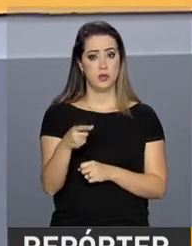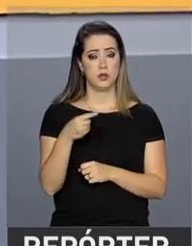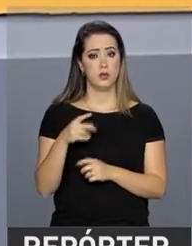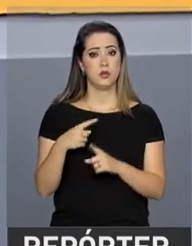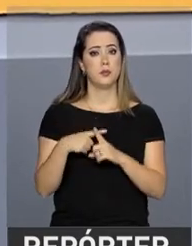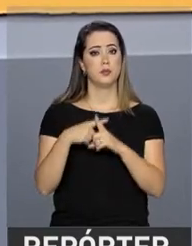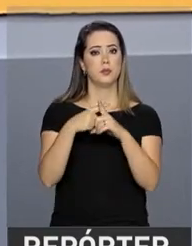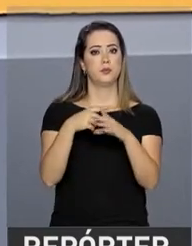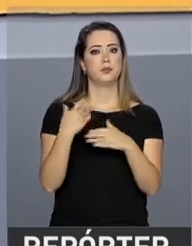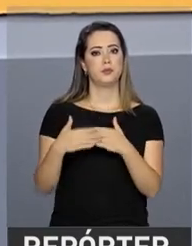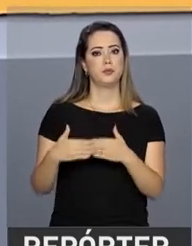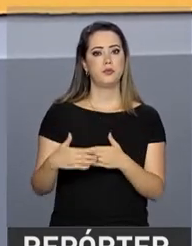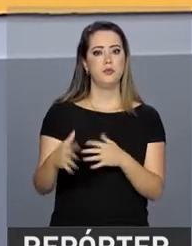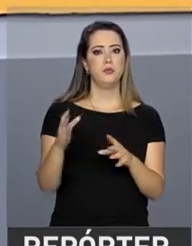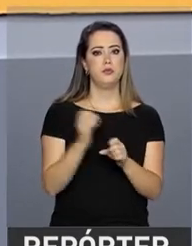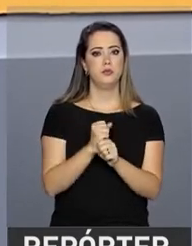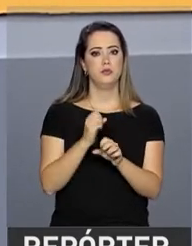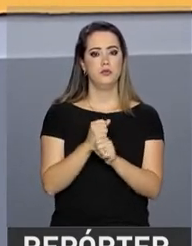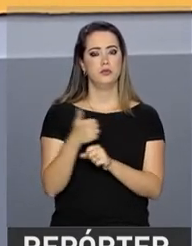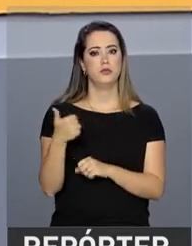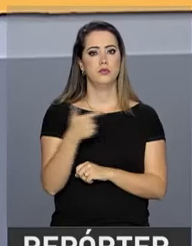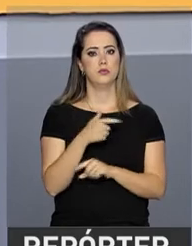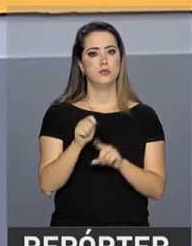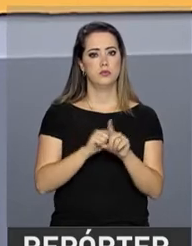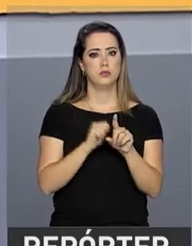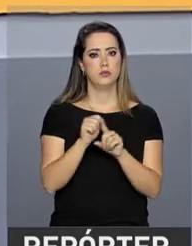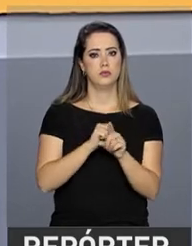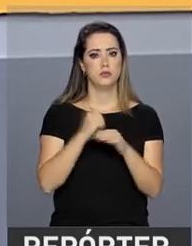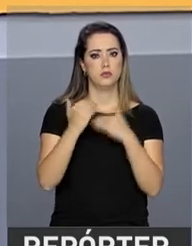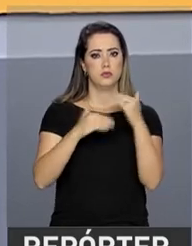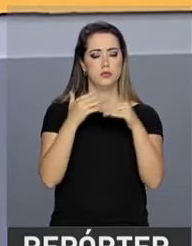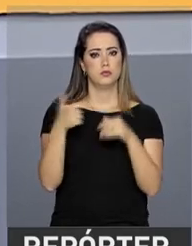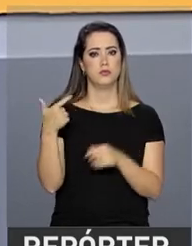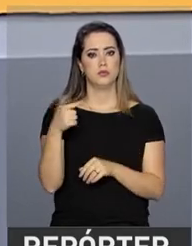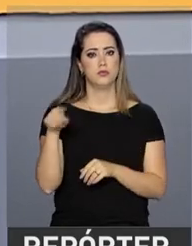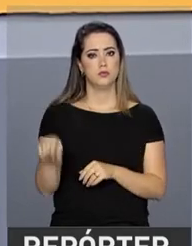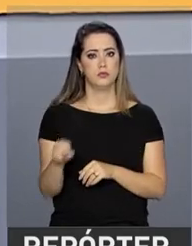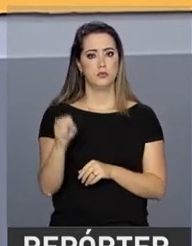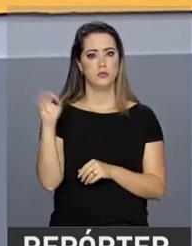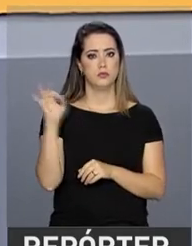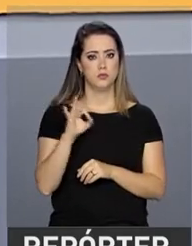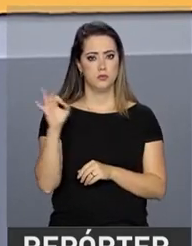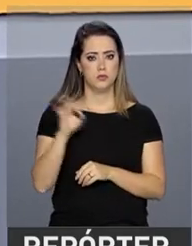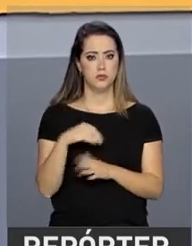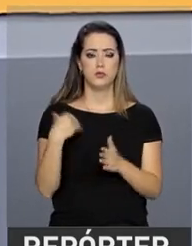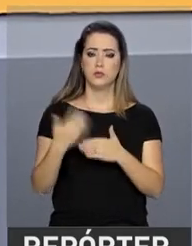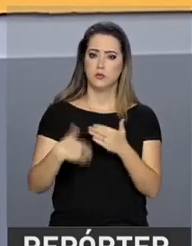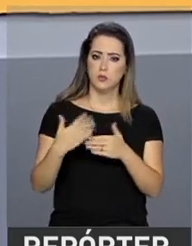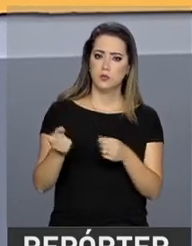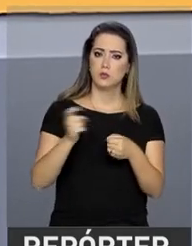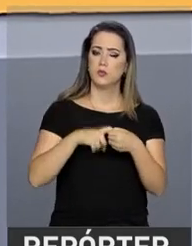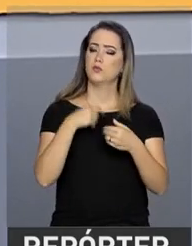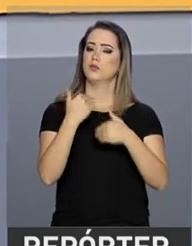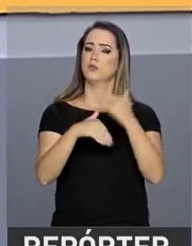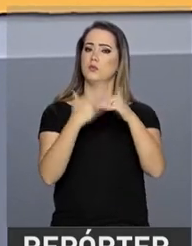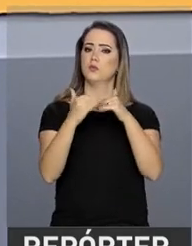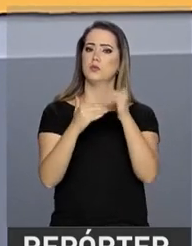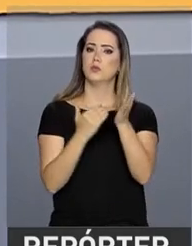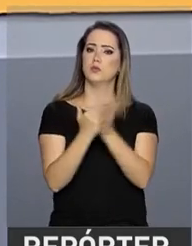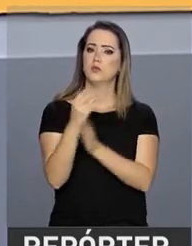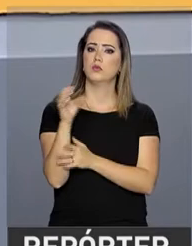seguida no acumulado dos últimos 12 meses o crescimento chegou a 2,8 por cento mantendo a recuperação